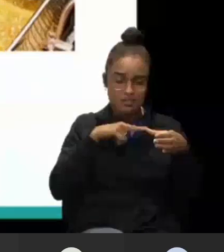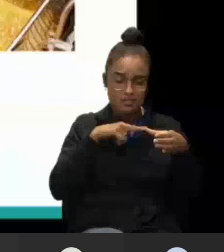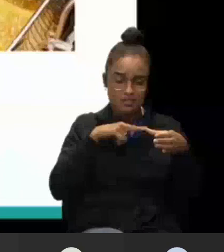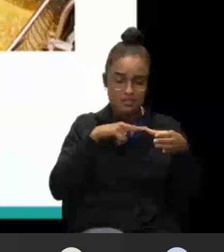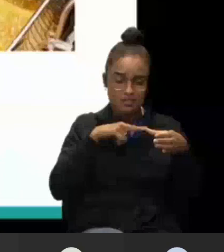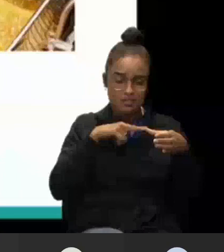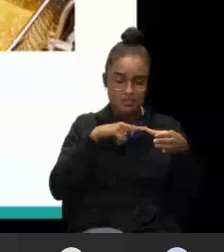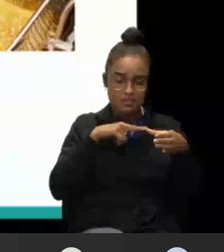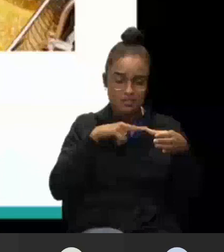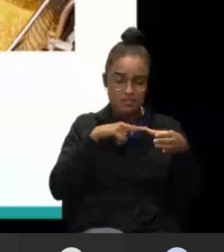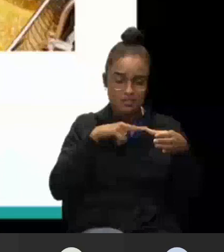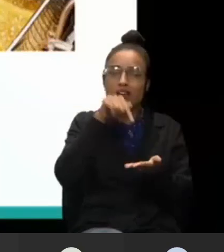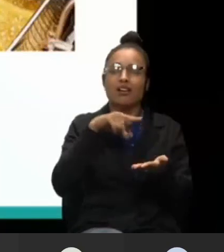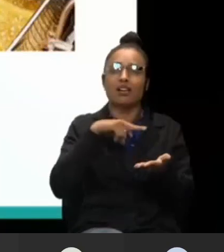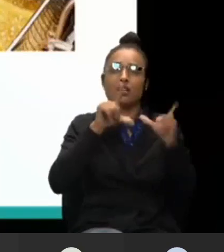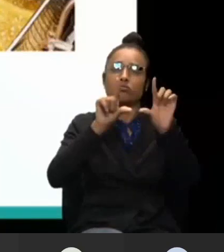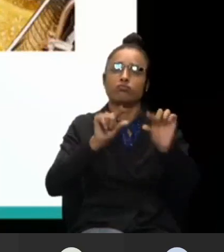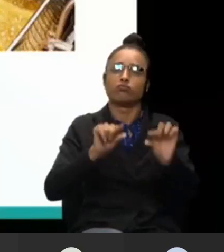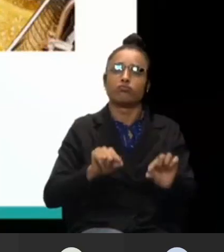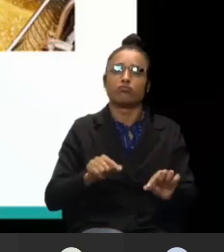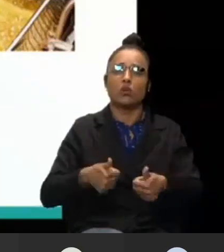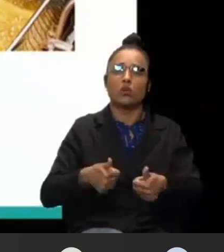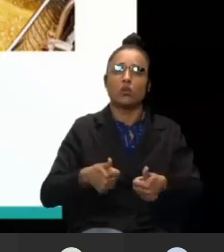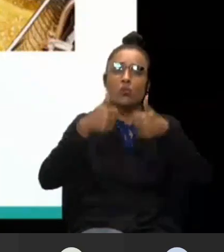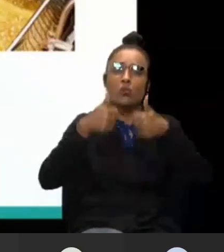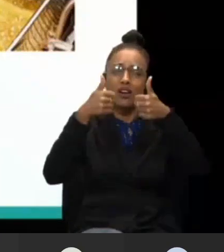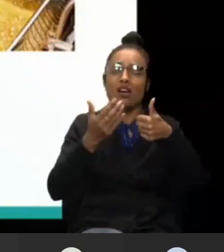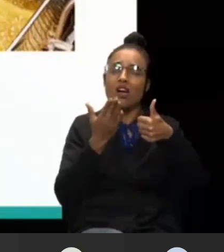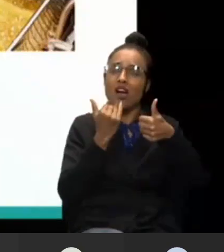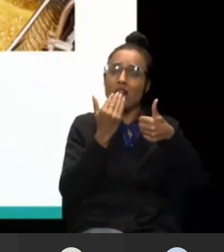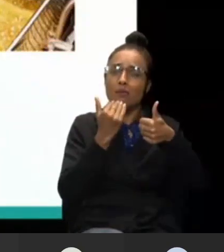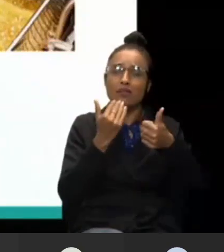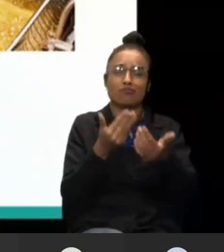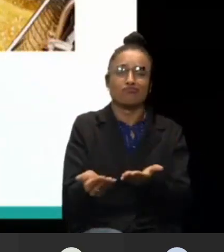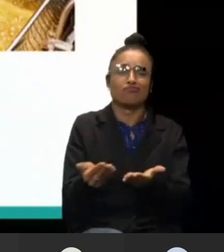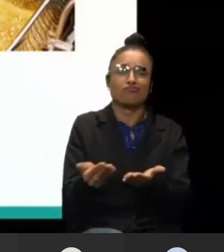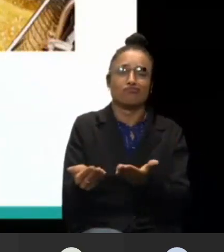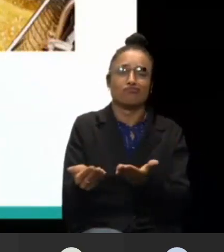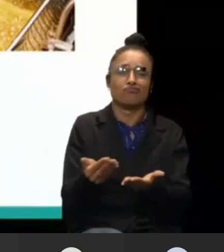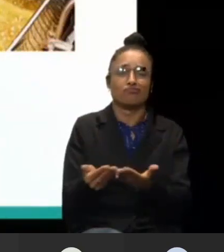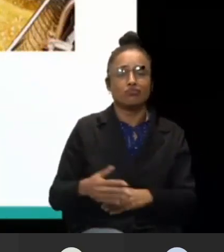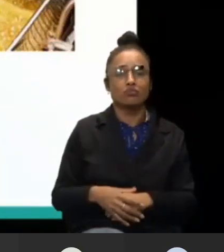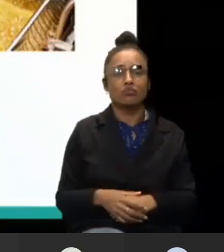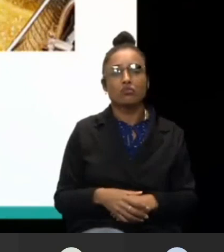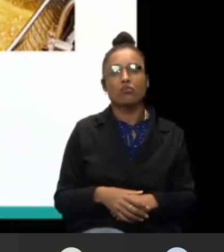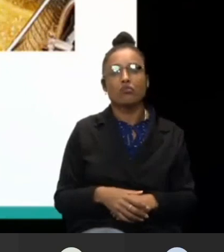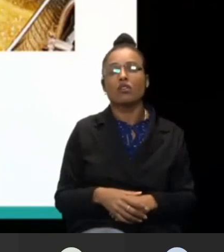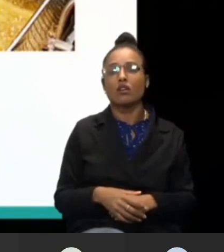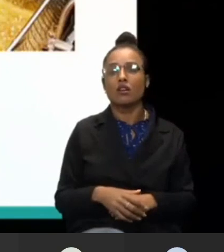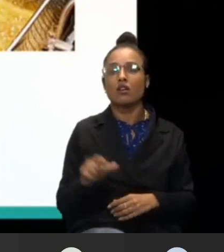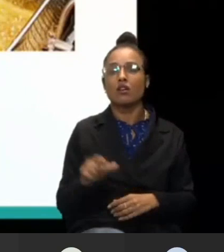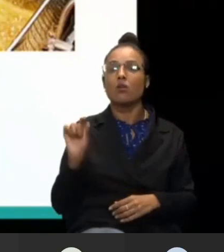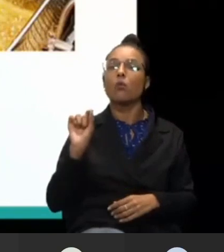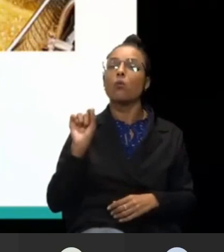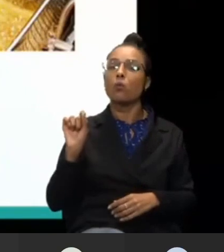qualidade desse produto. Então, uma característica interessante é o que